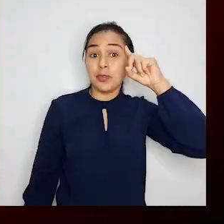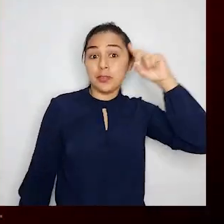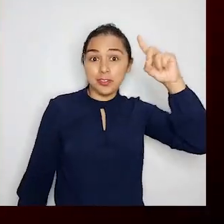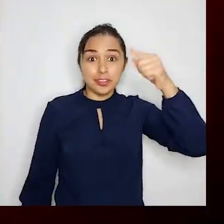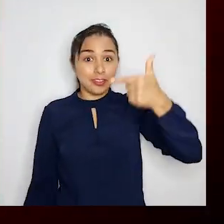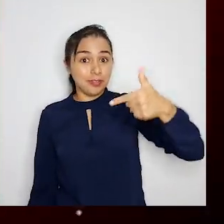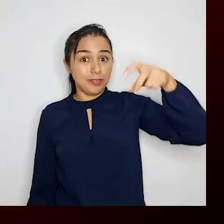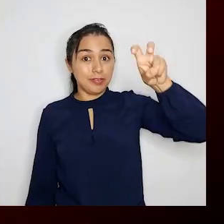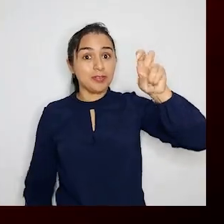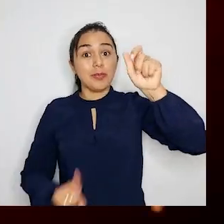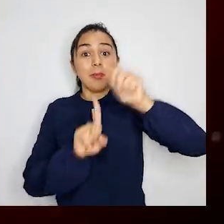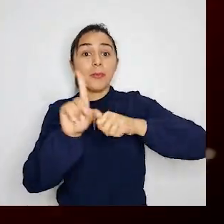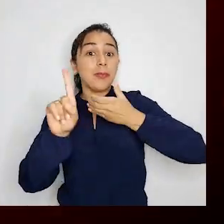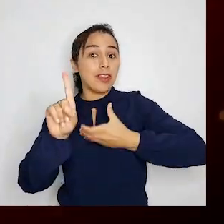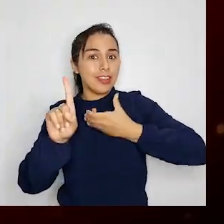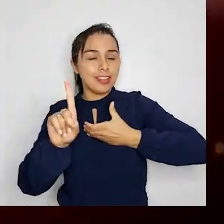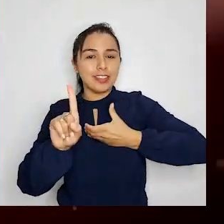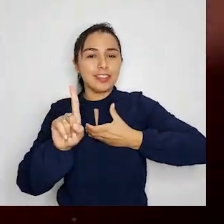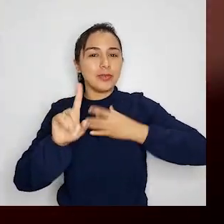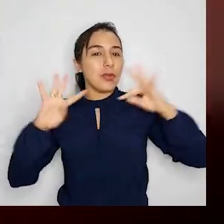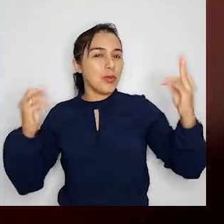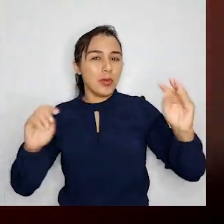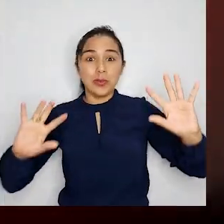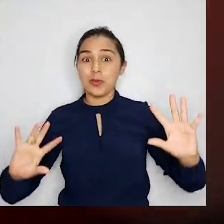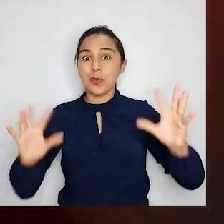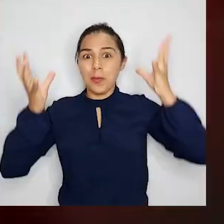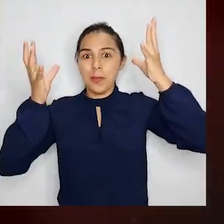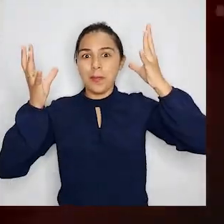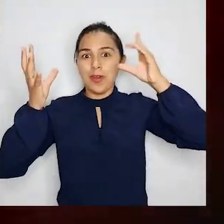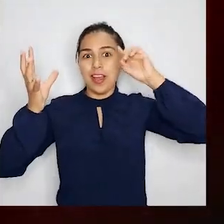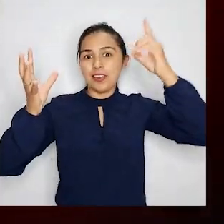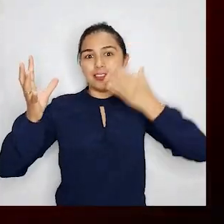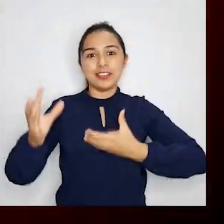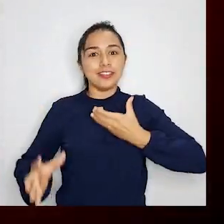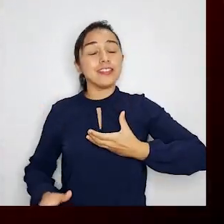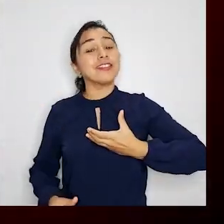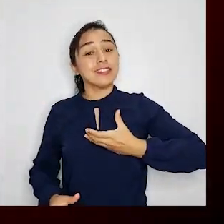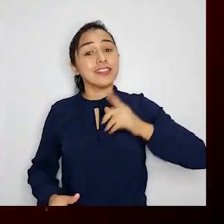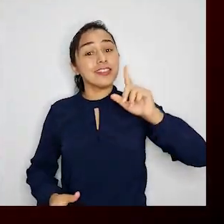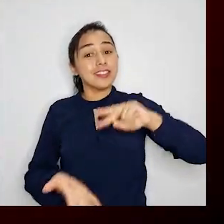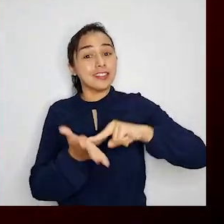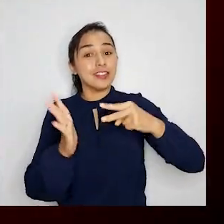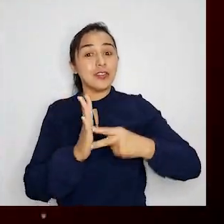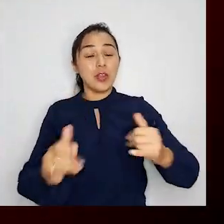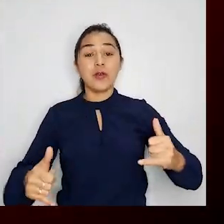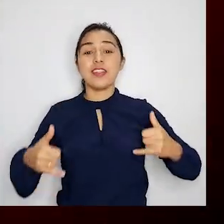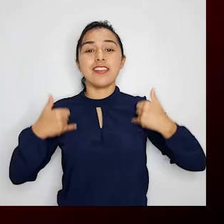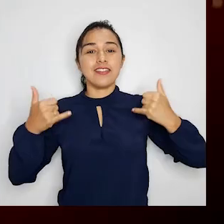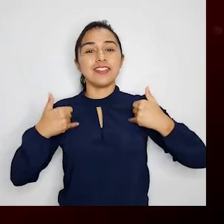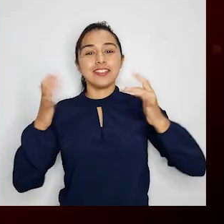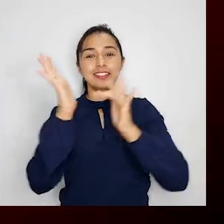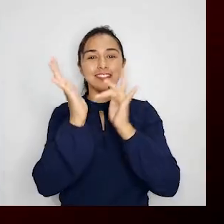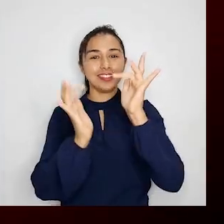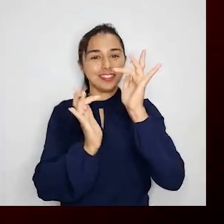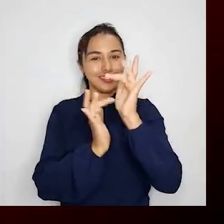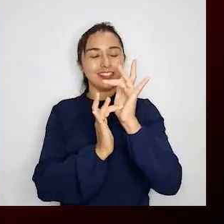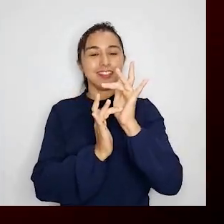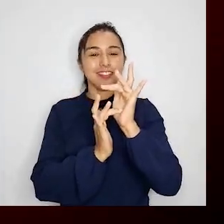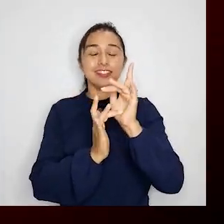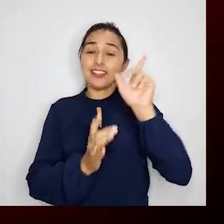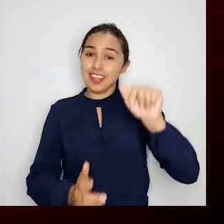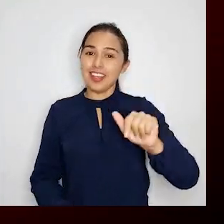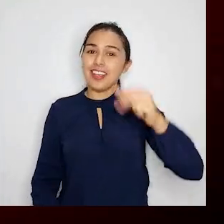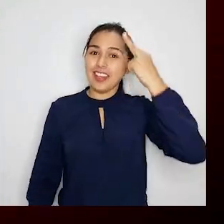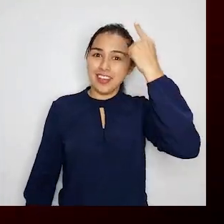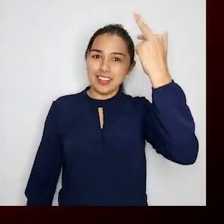dezembro, celebramos o Natal, nascimento de Jesus Cristo, um aniversário especial.